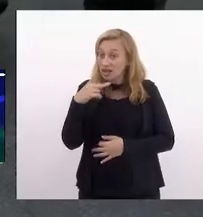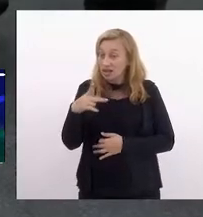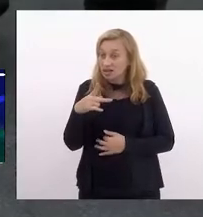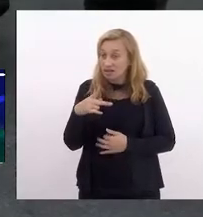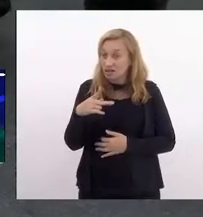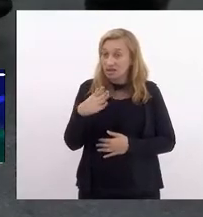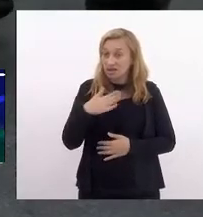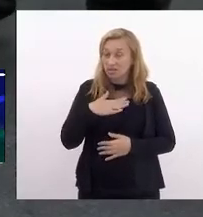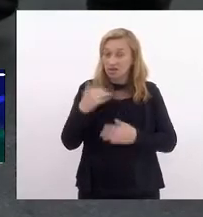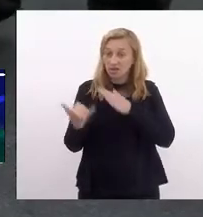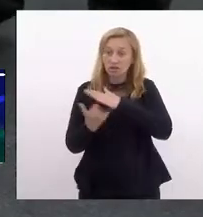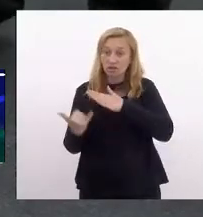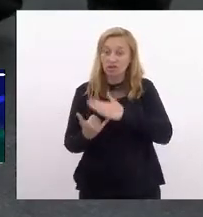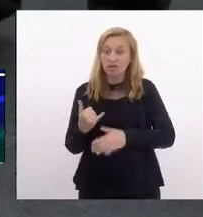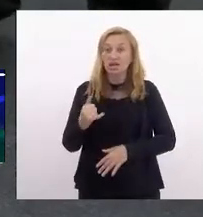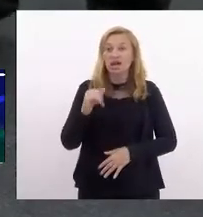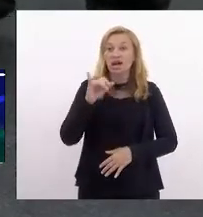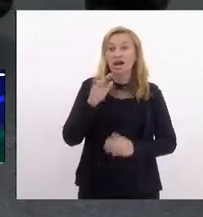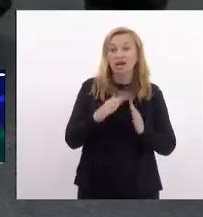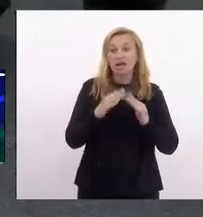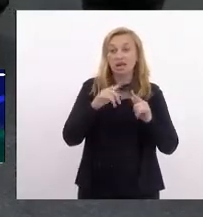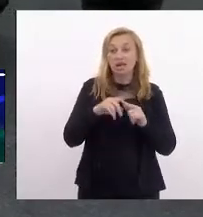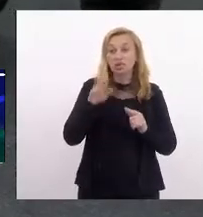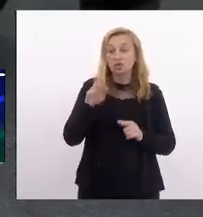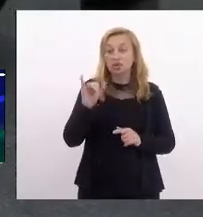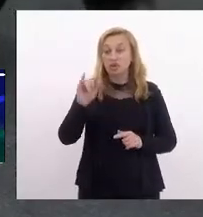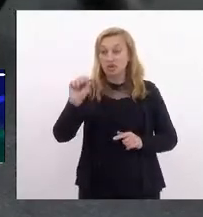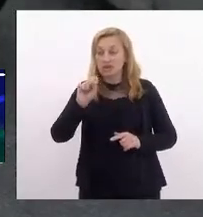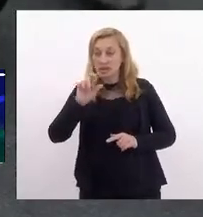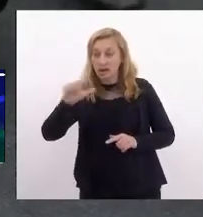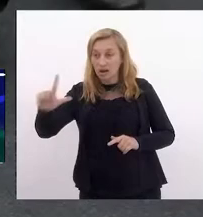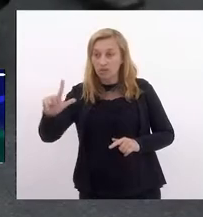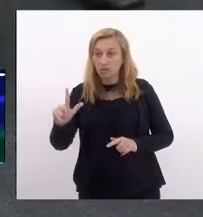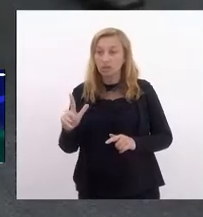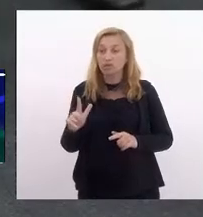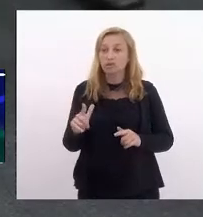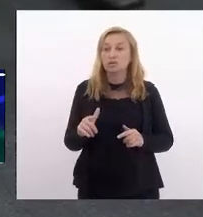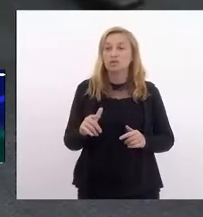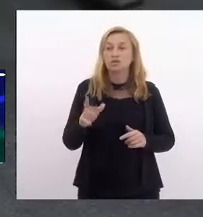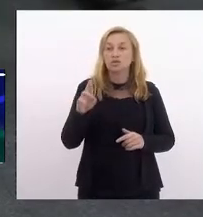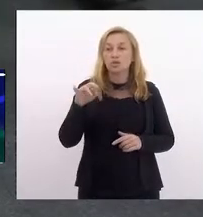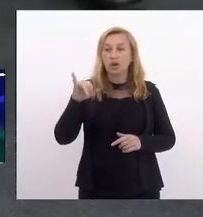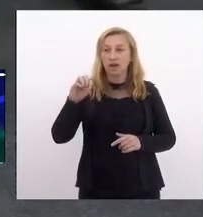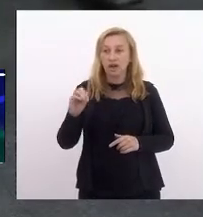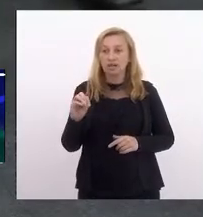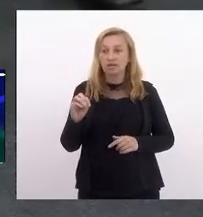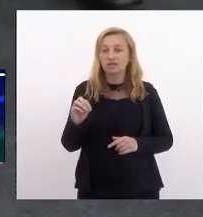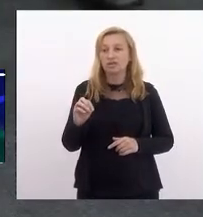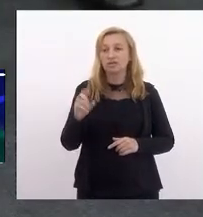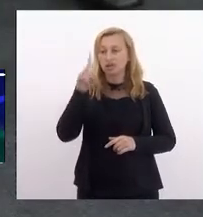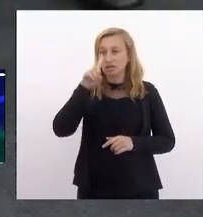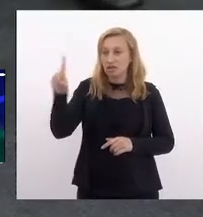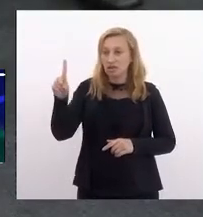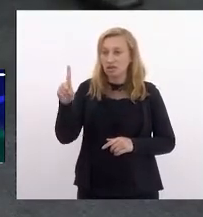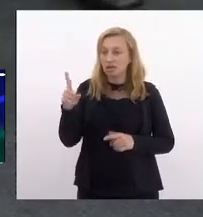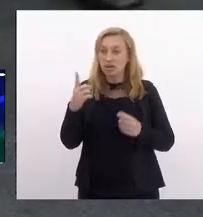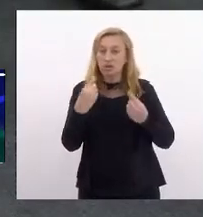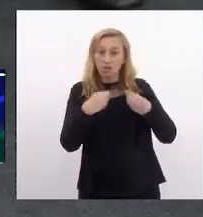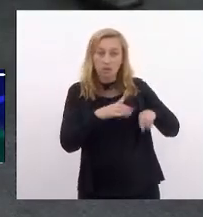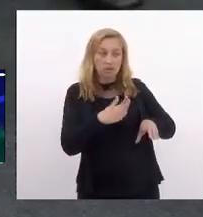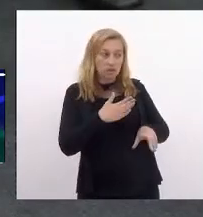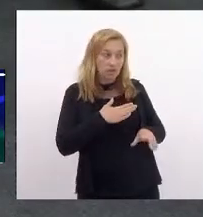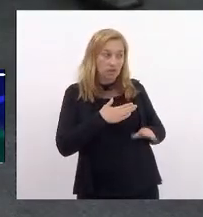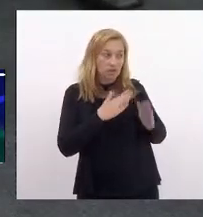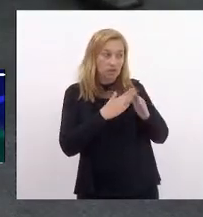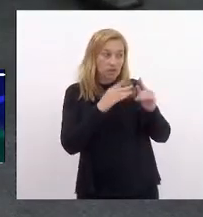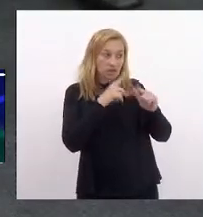nem instituição que a Igreja Universal do Reino de Deus bom então já é um ponto de intolerância a minha igreja